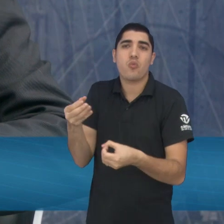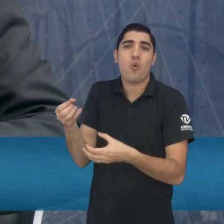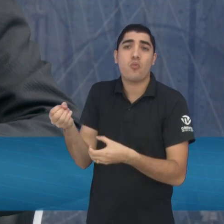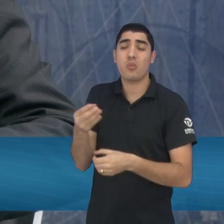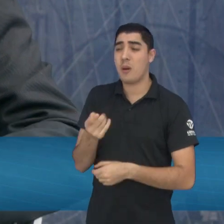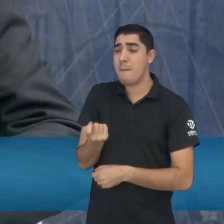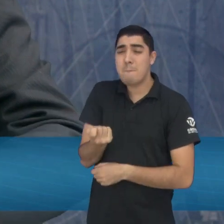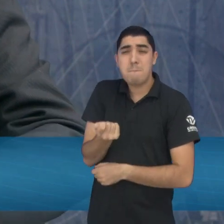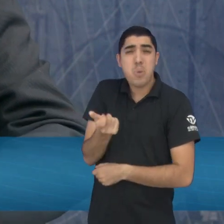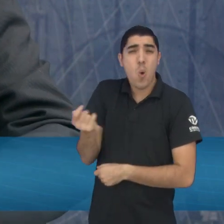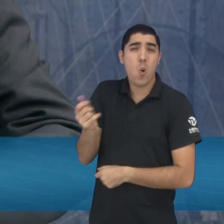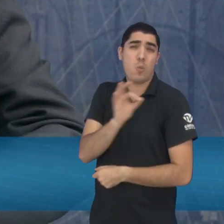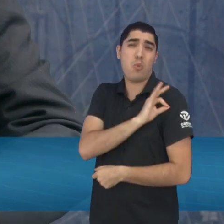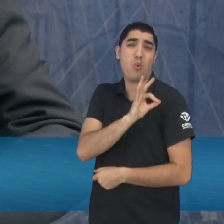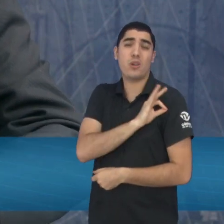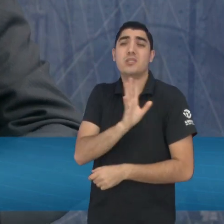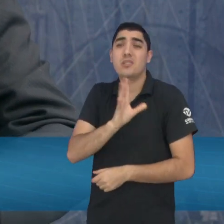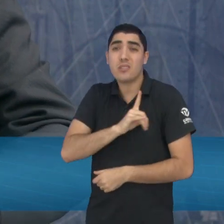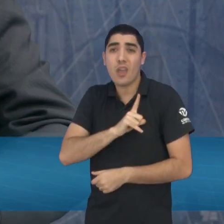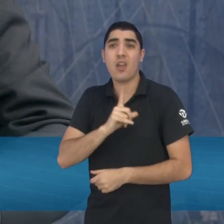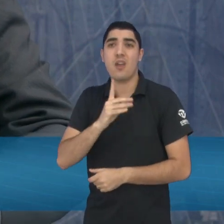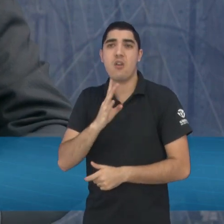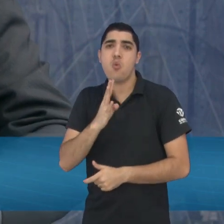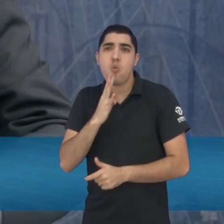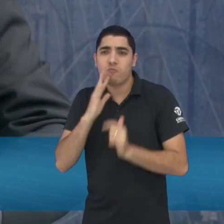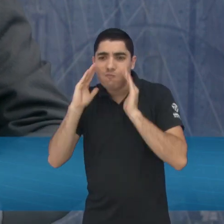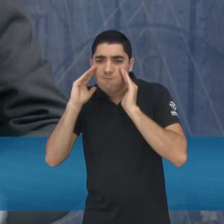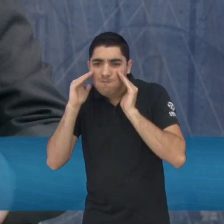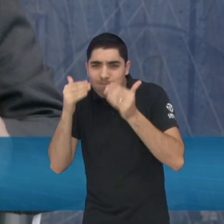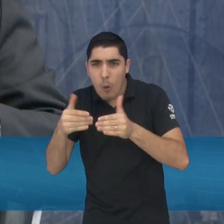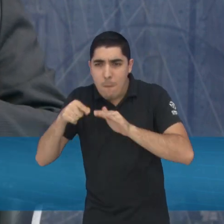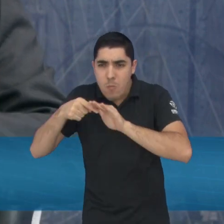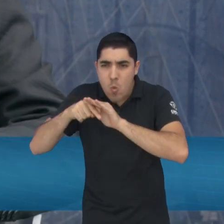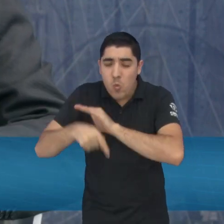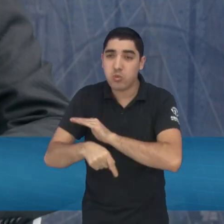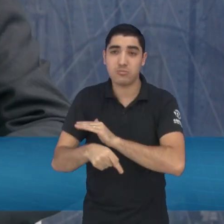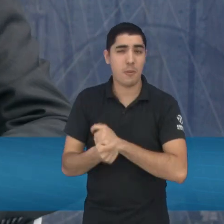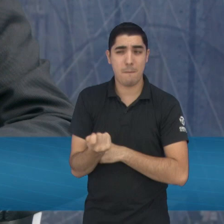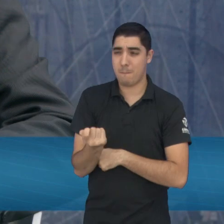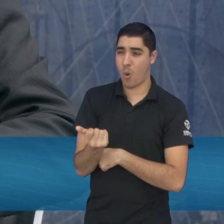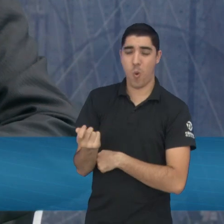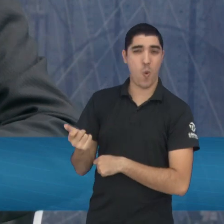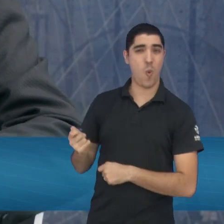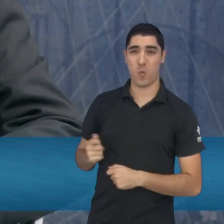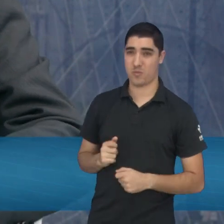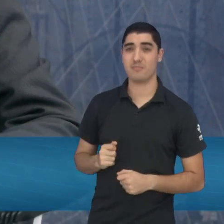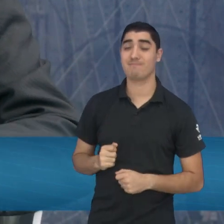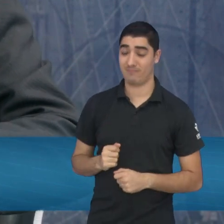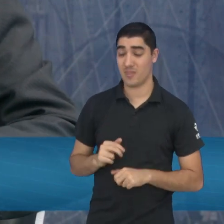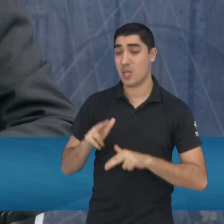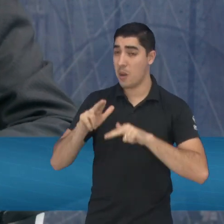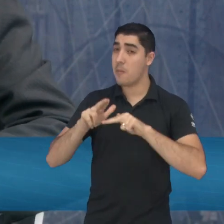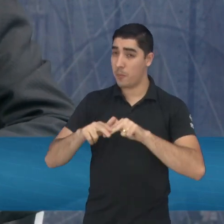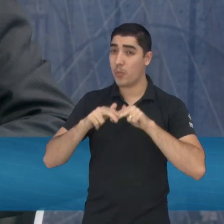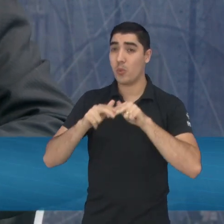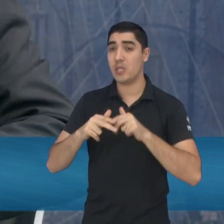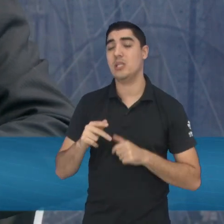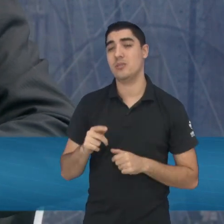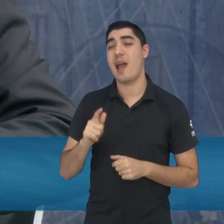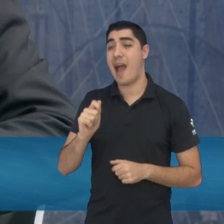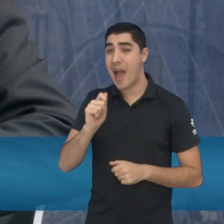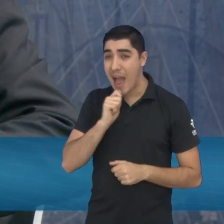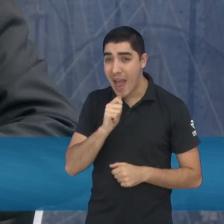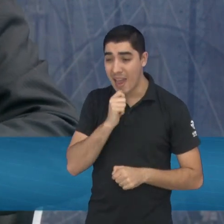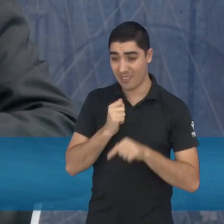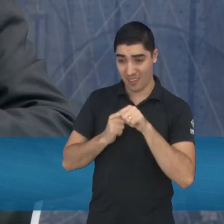policiais que estão envolvidos nesse tipo de trabalho de investigação. Isso, obviamente, faz com que a incidência